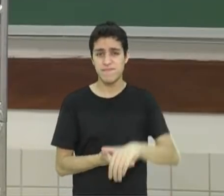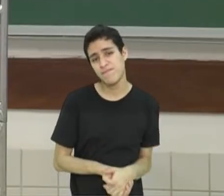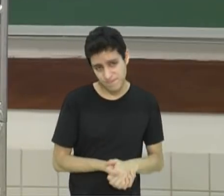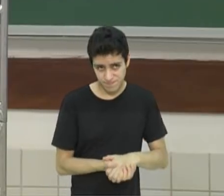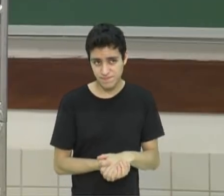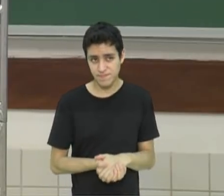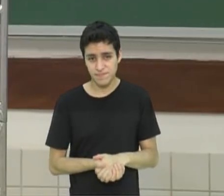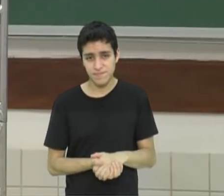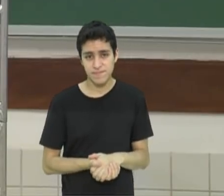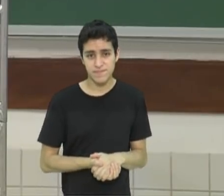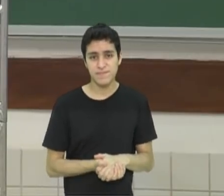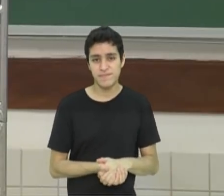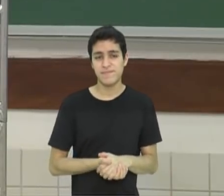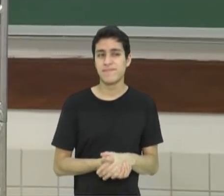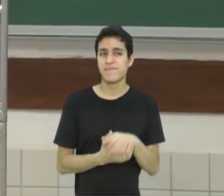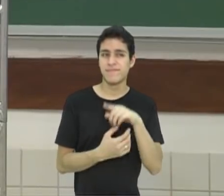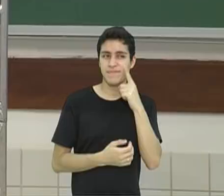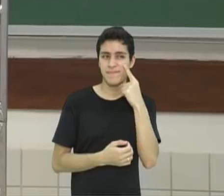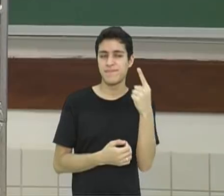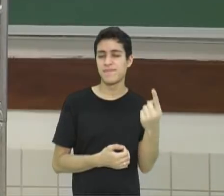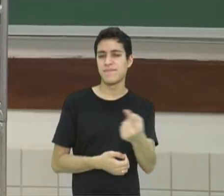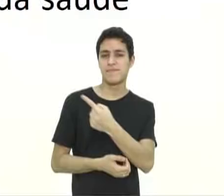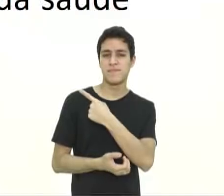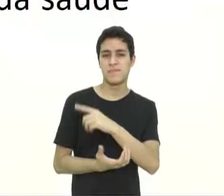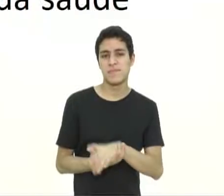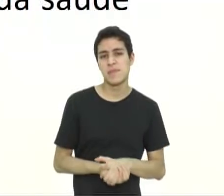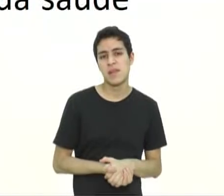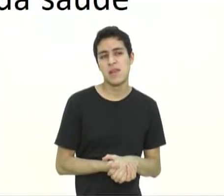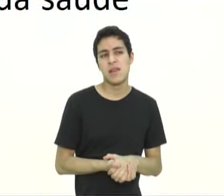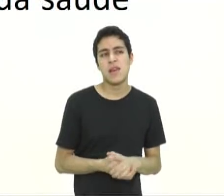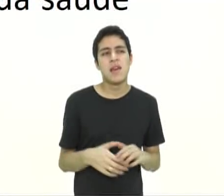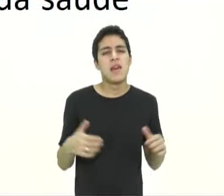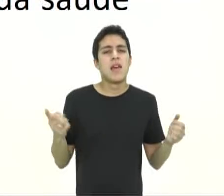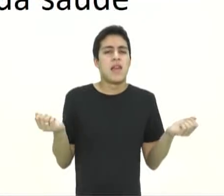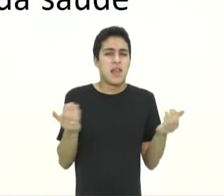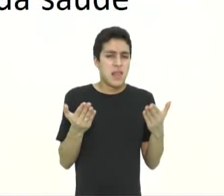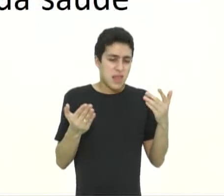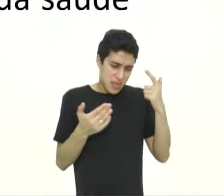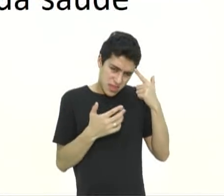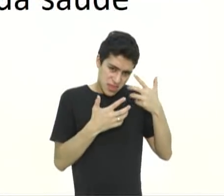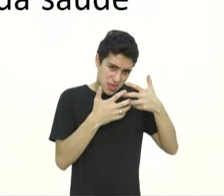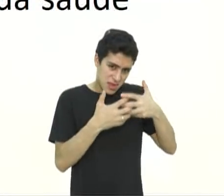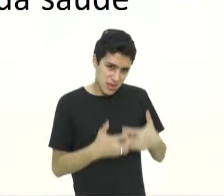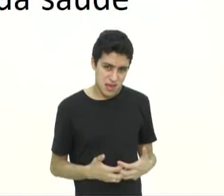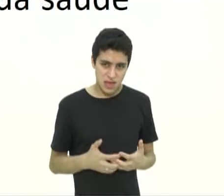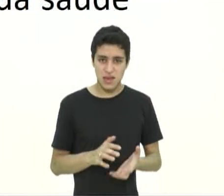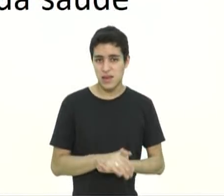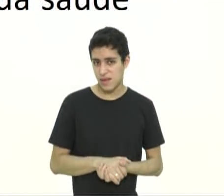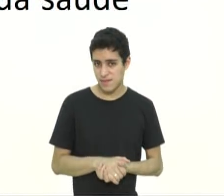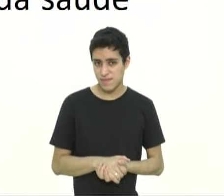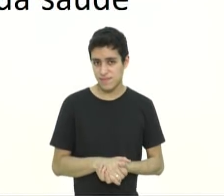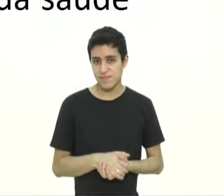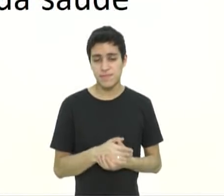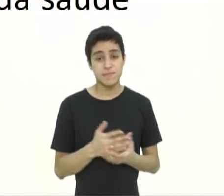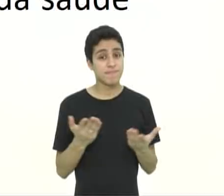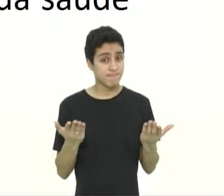texto. Vamos ver? Então vamos refletir mais um pouquinho. Como vimos, a crônica trata